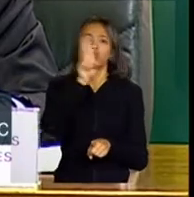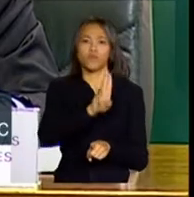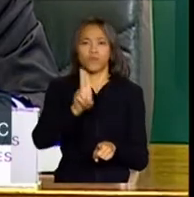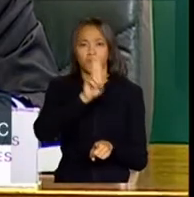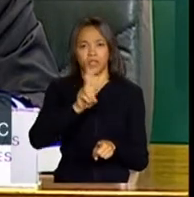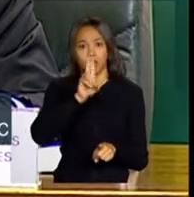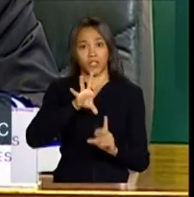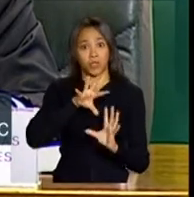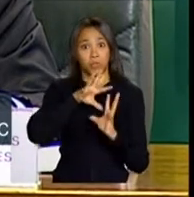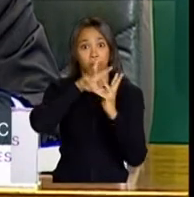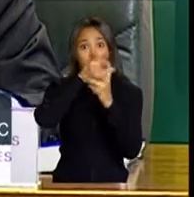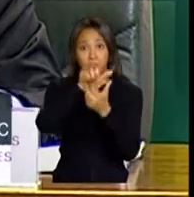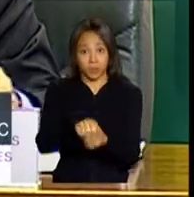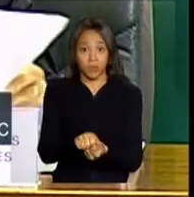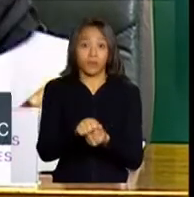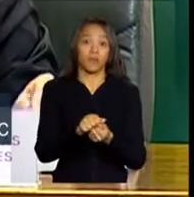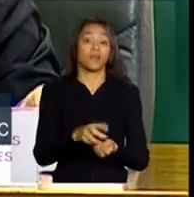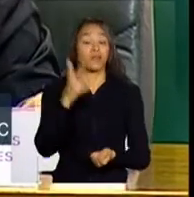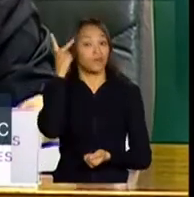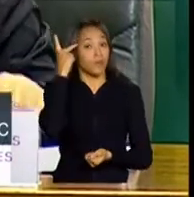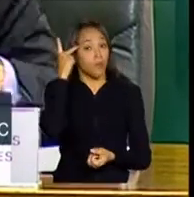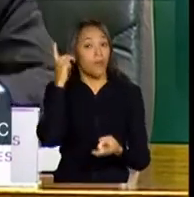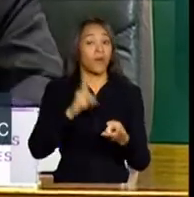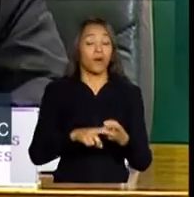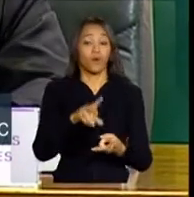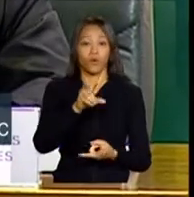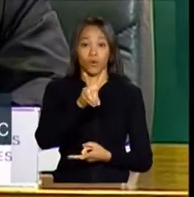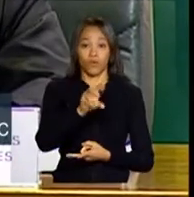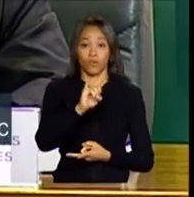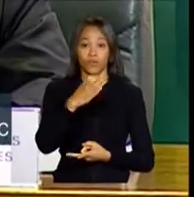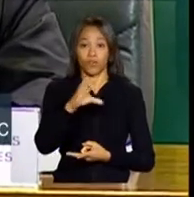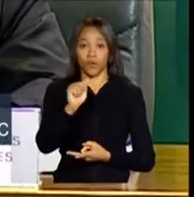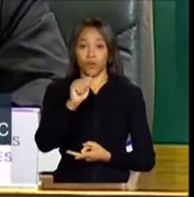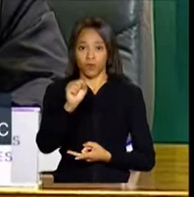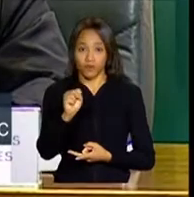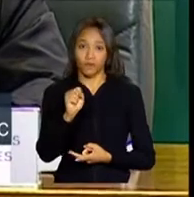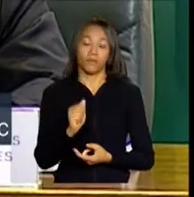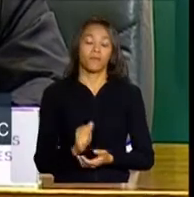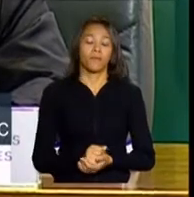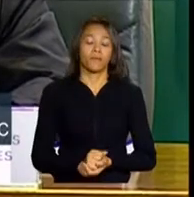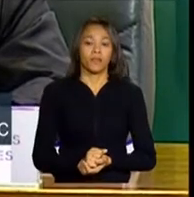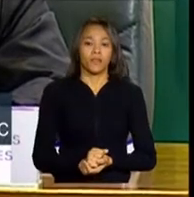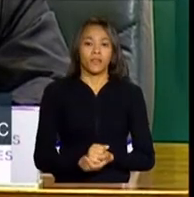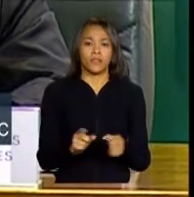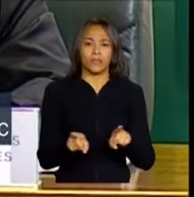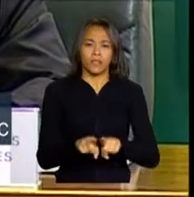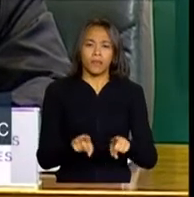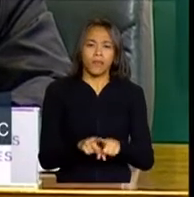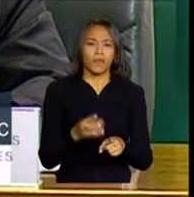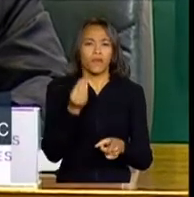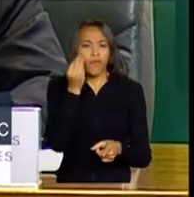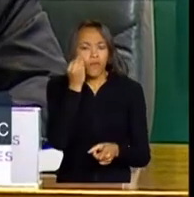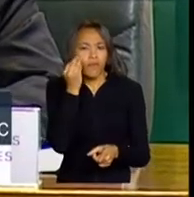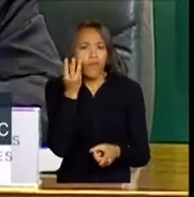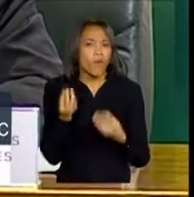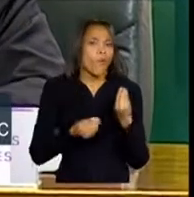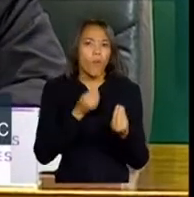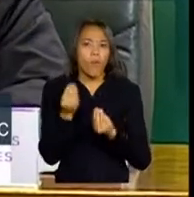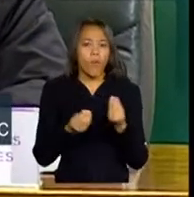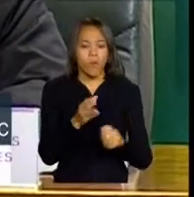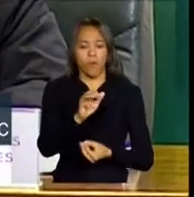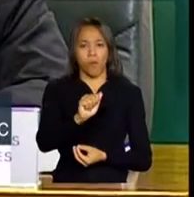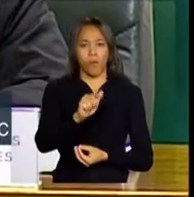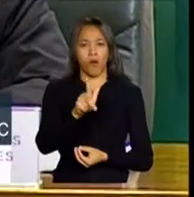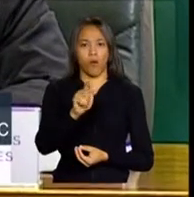agronomia do país em Viçosa Lavras e São Paulo ao fazer referência a utilização de recursos oriundos do contencioso do